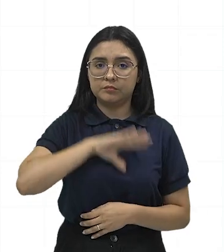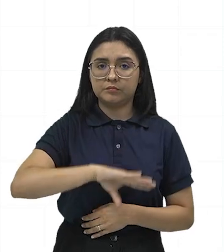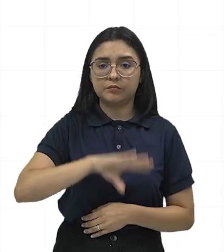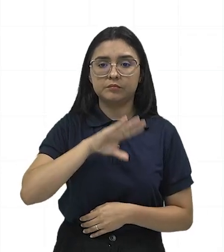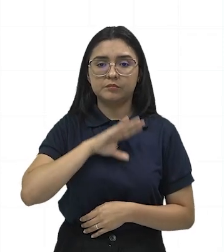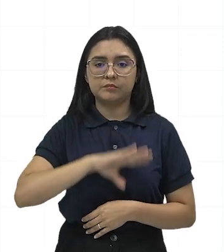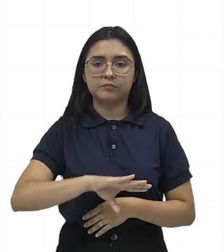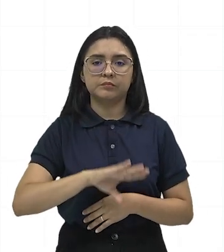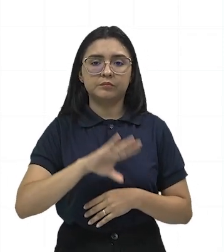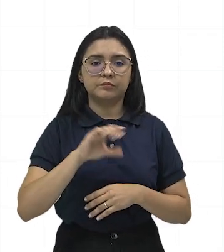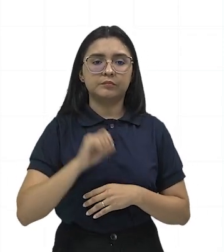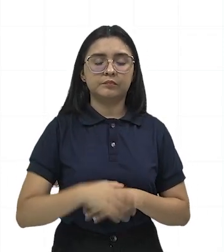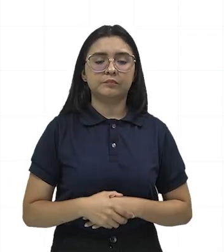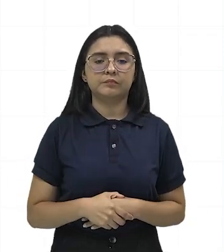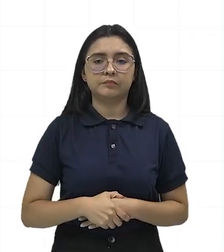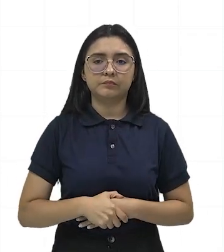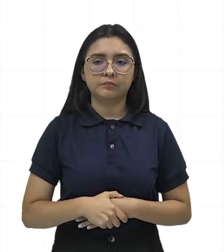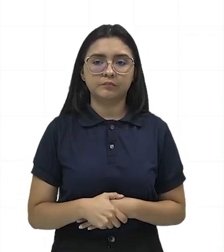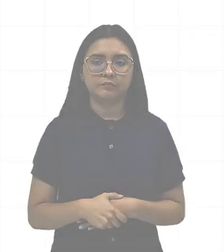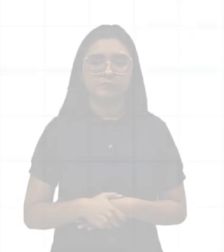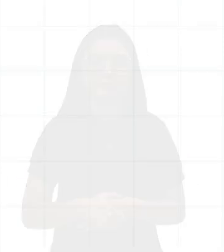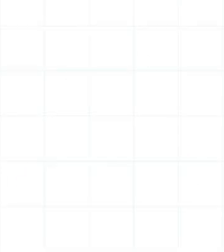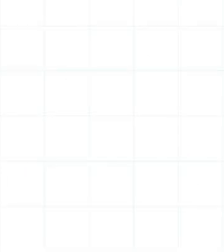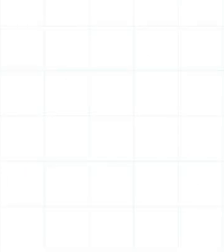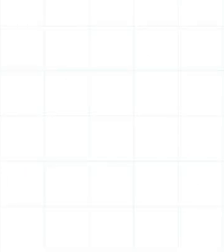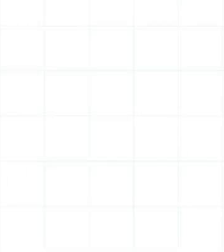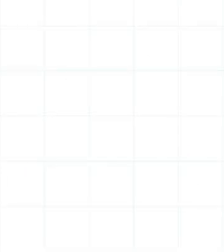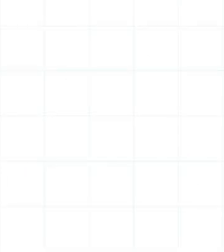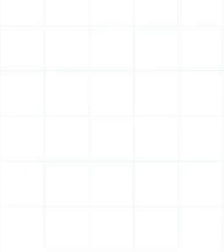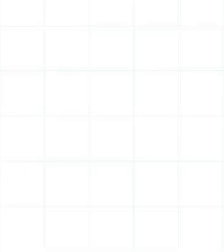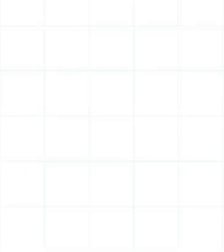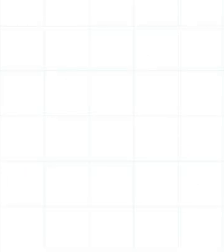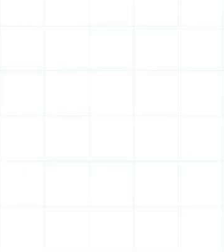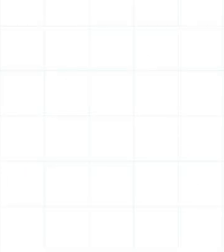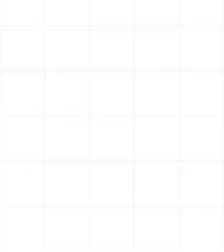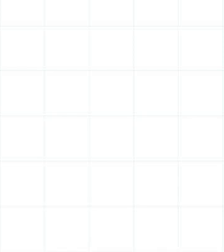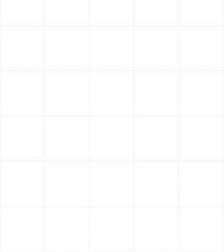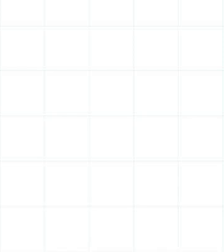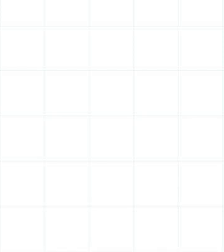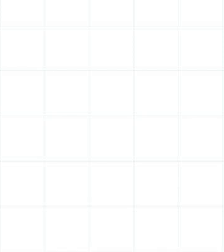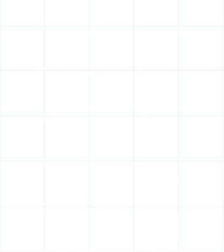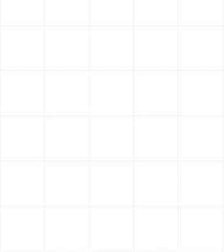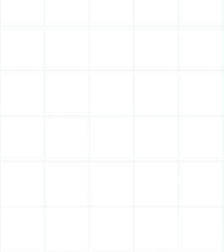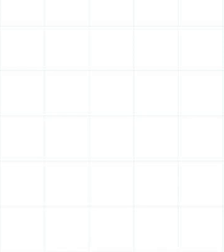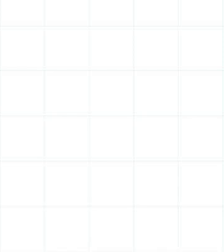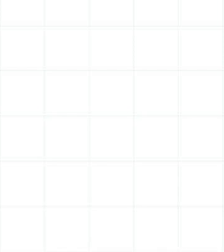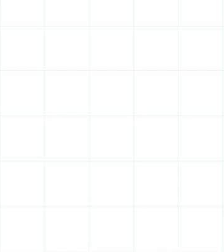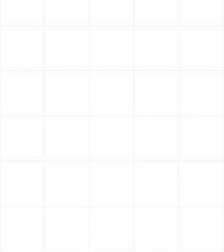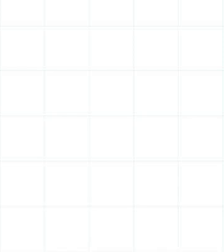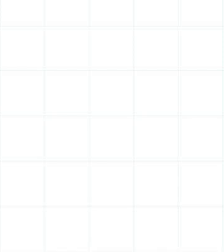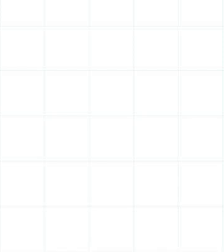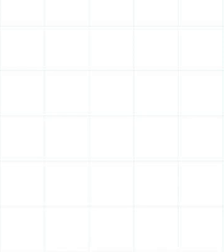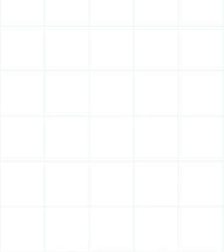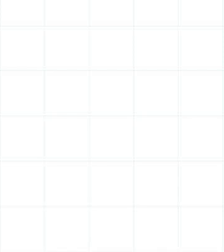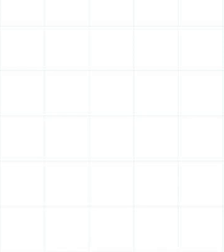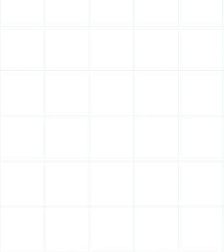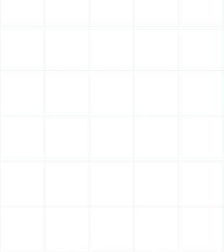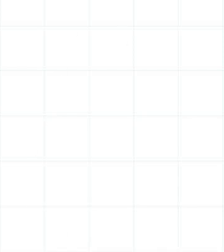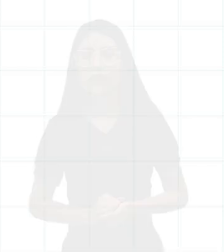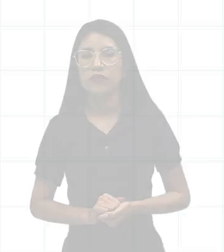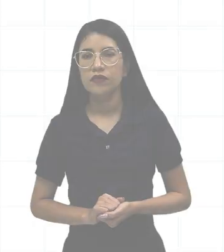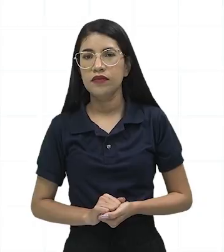o ovócito que não foi fecundado e o sangue proveniente do rompimento dos vasos sanguíneos, processo